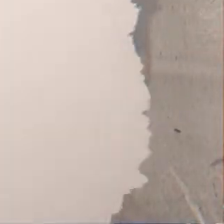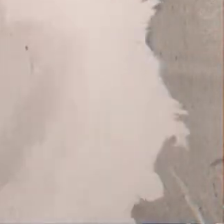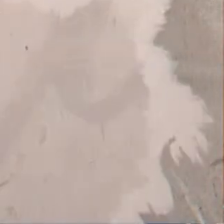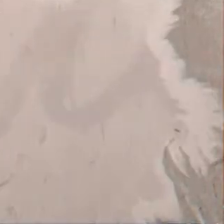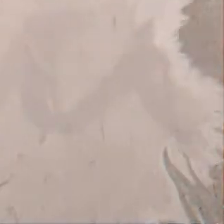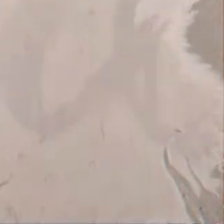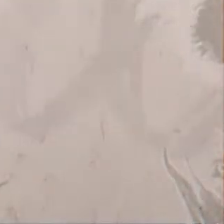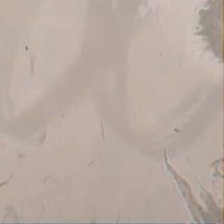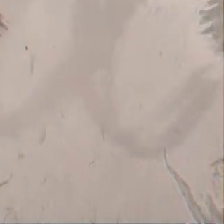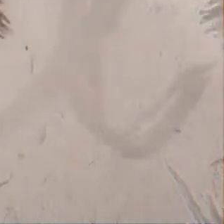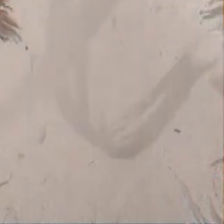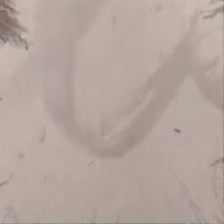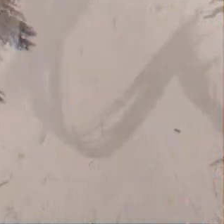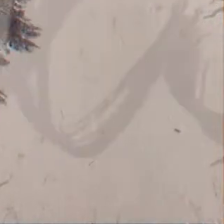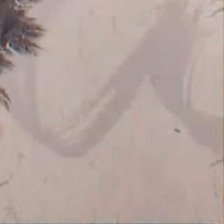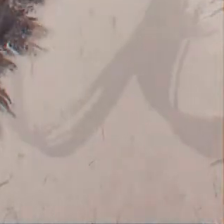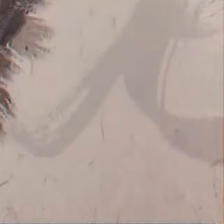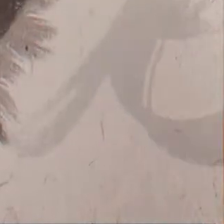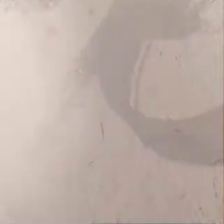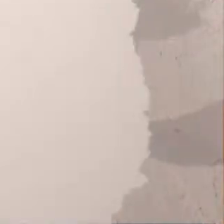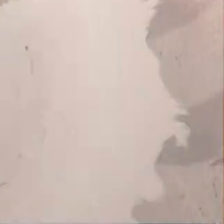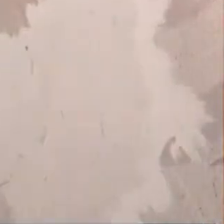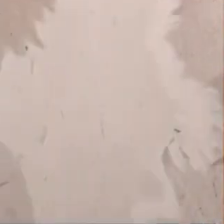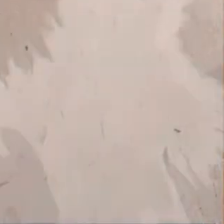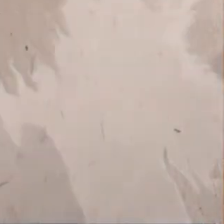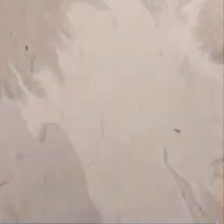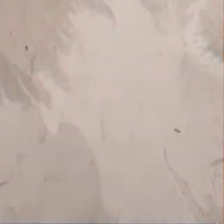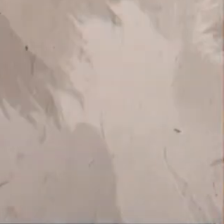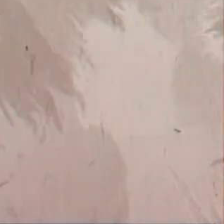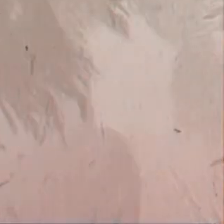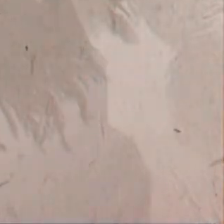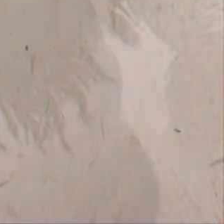tchau E aí